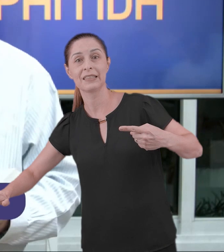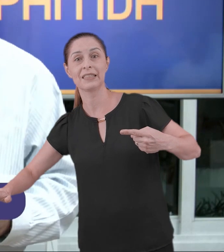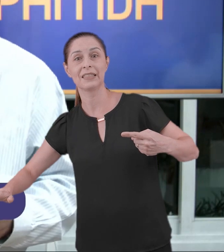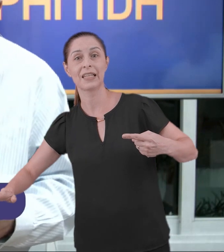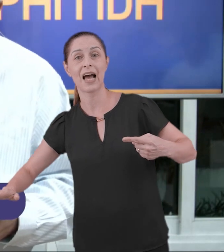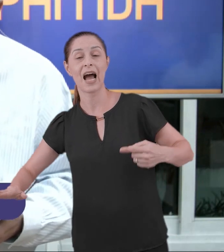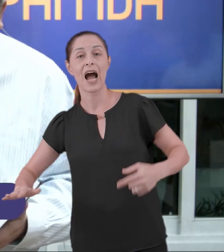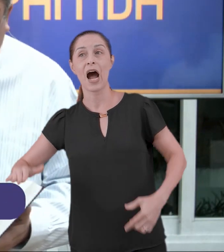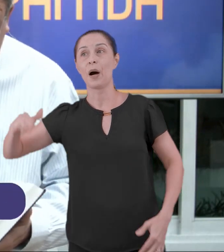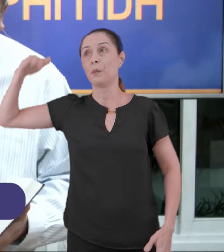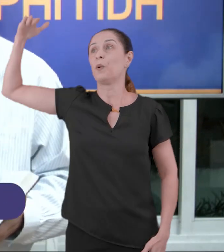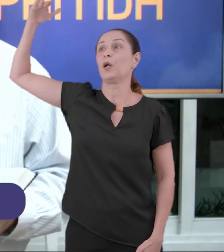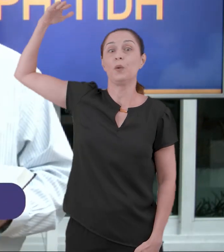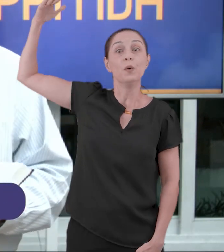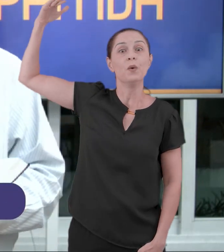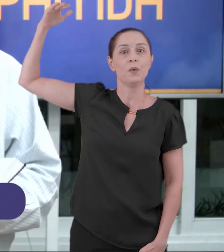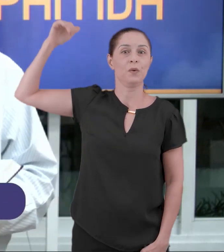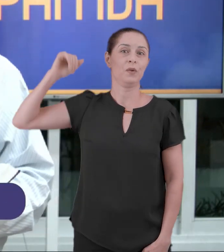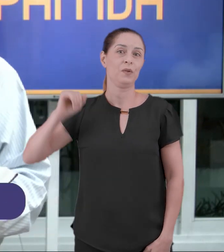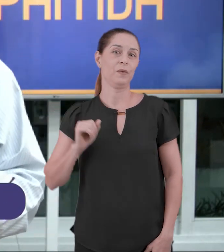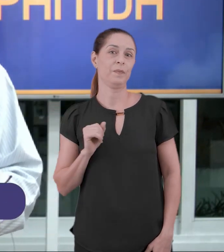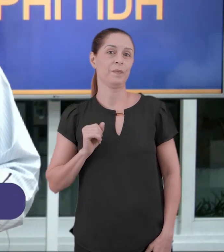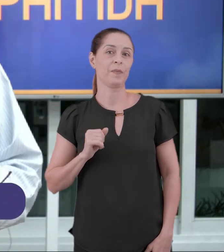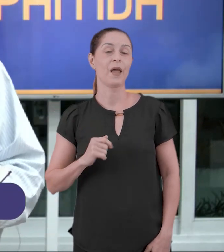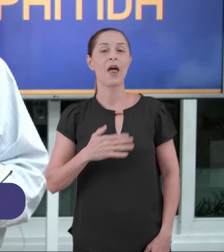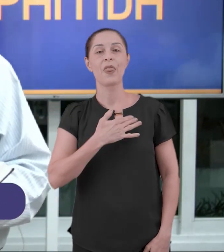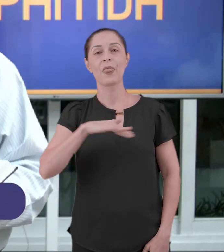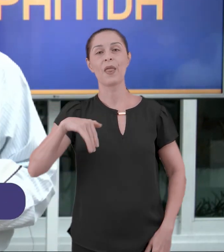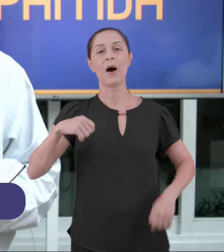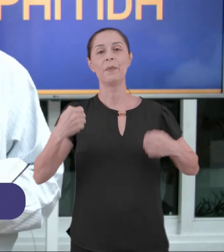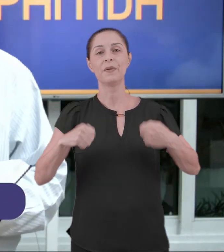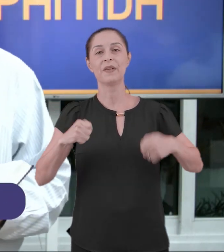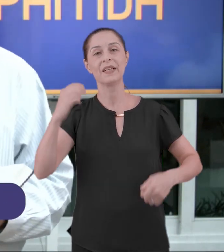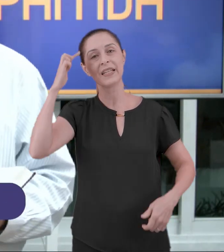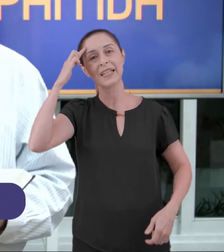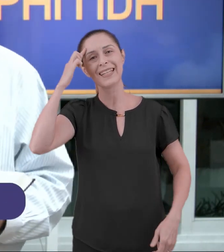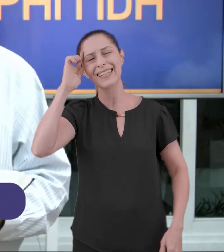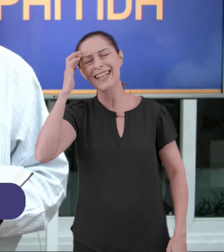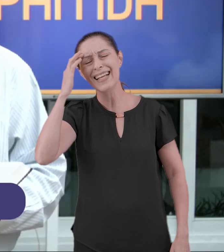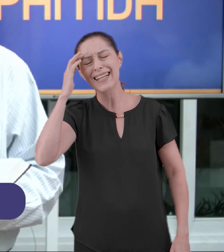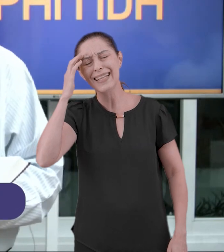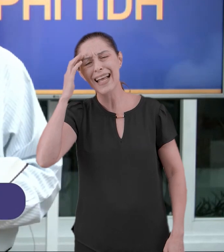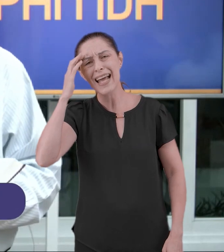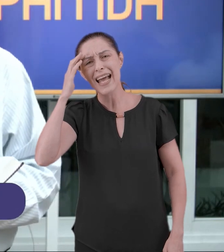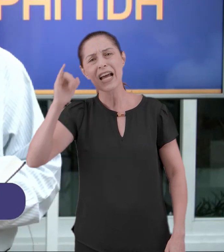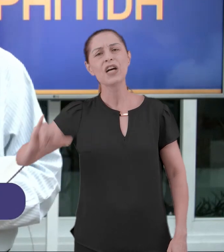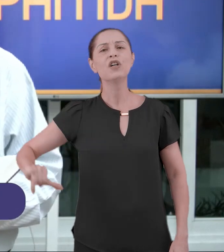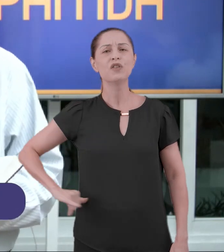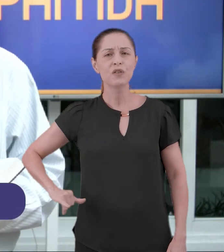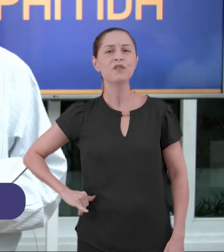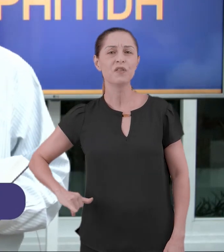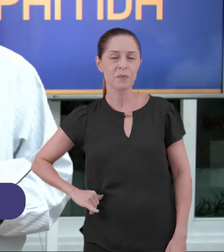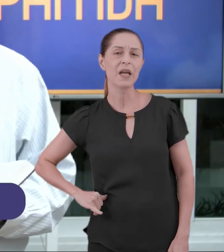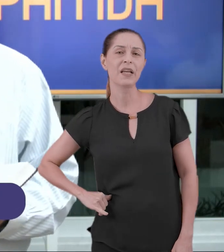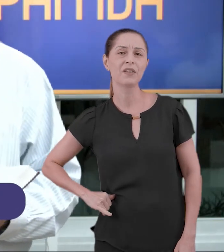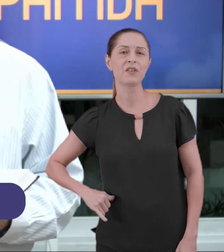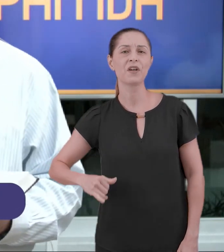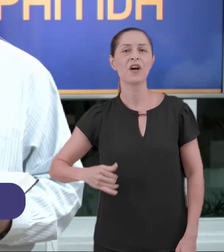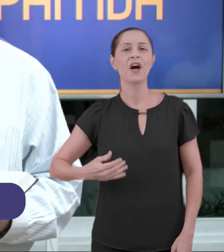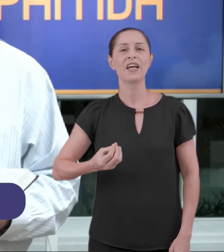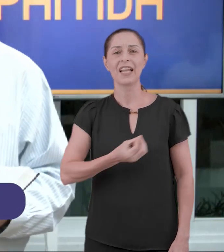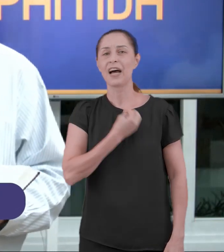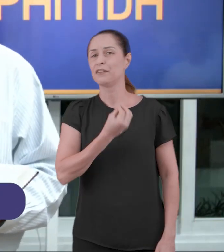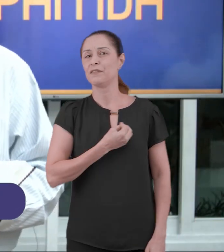Então, é muito interessante nós entendermos que o sofrimento, ele faz parte da vida. O sofrimento não tem